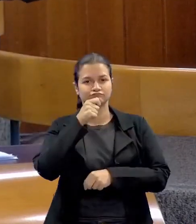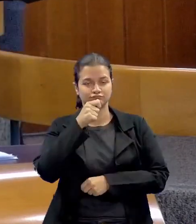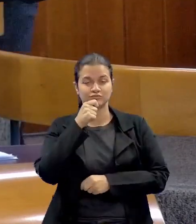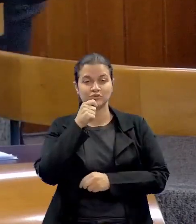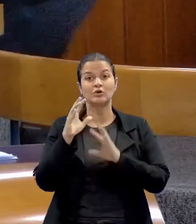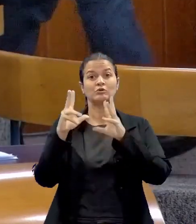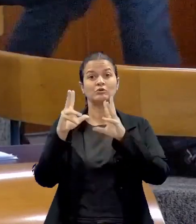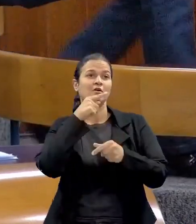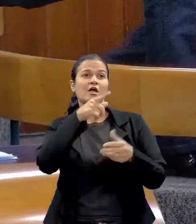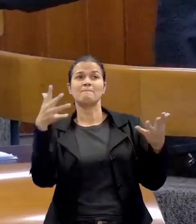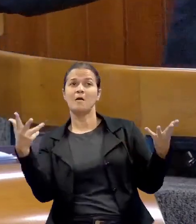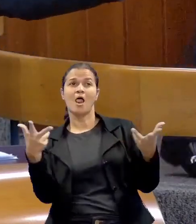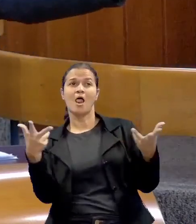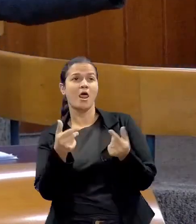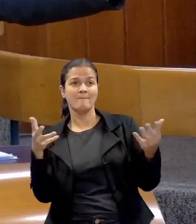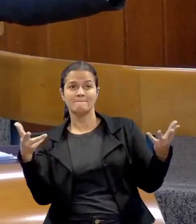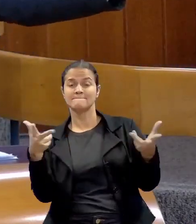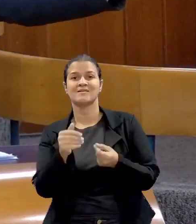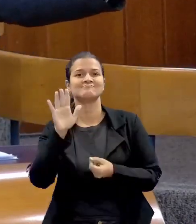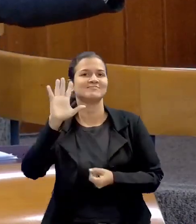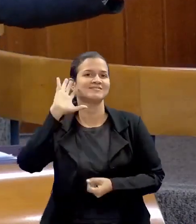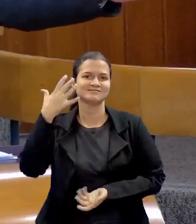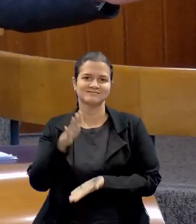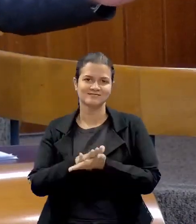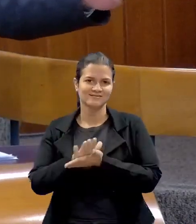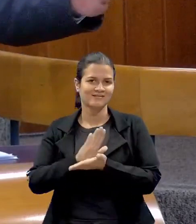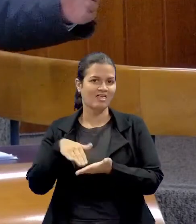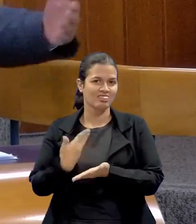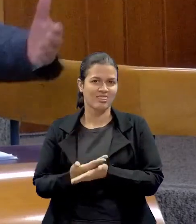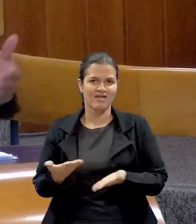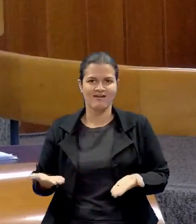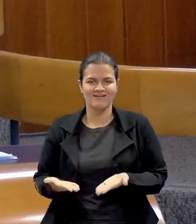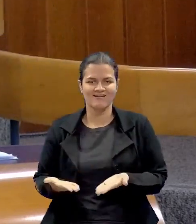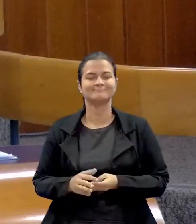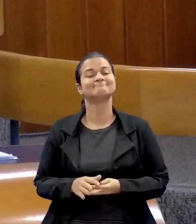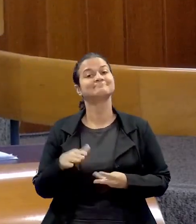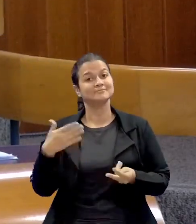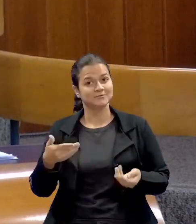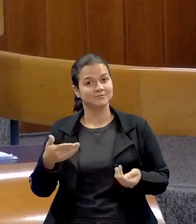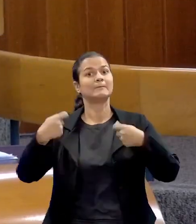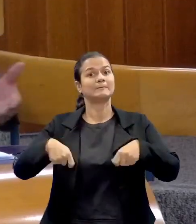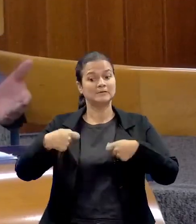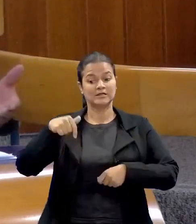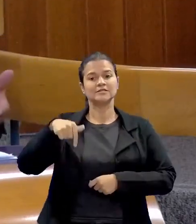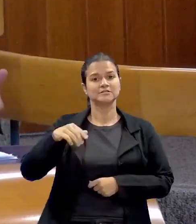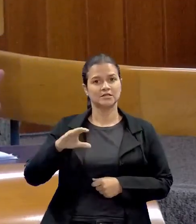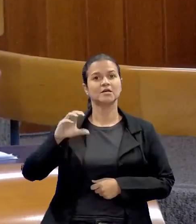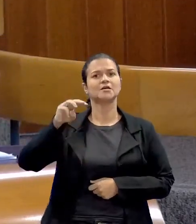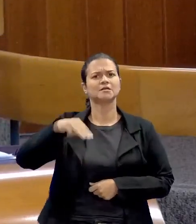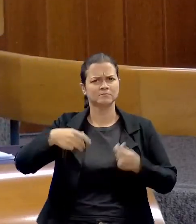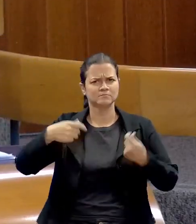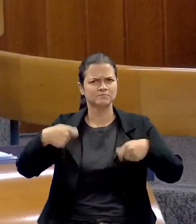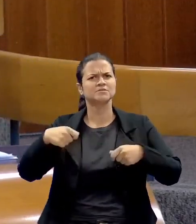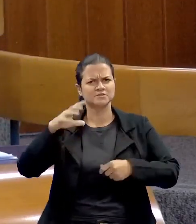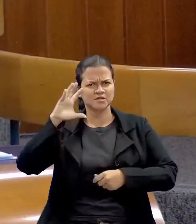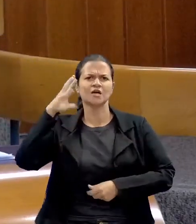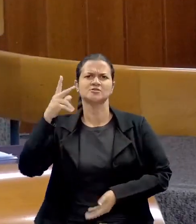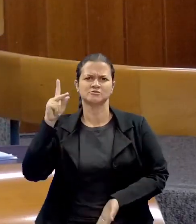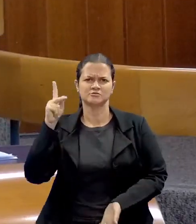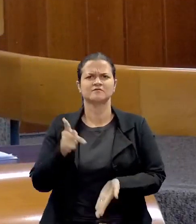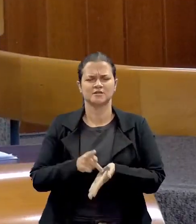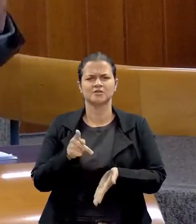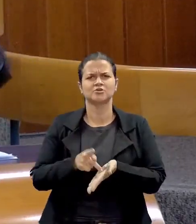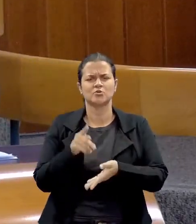são maravilhosos, mas ninguém trouxe solução até agora. Então é necessário que essa casa tome a posição de